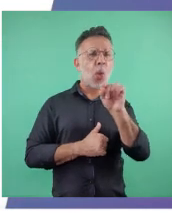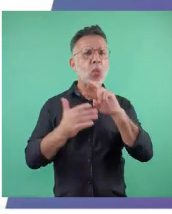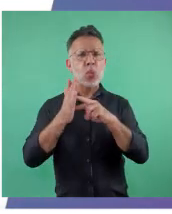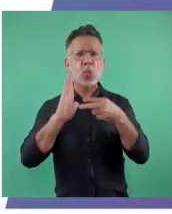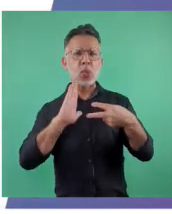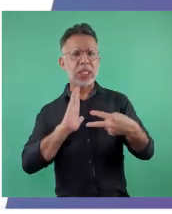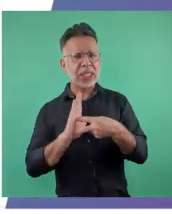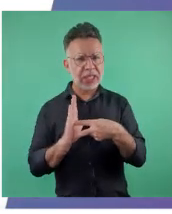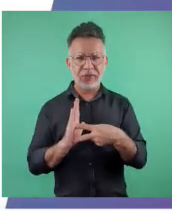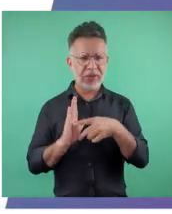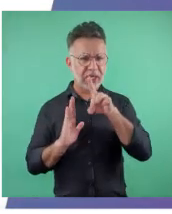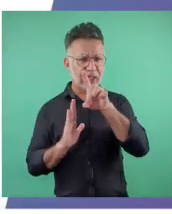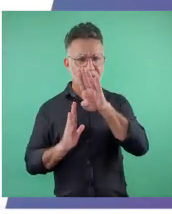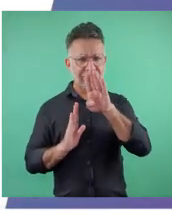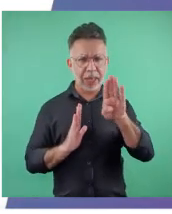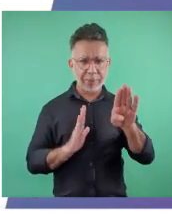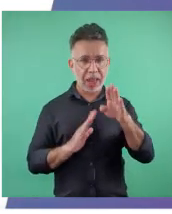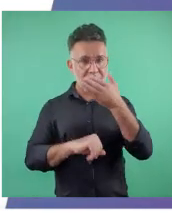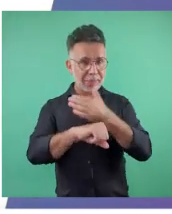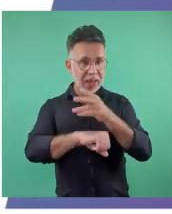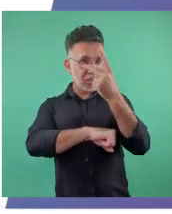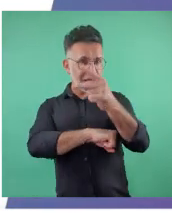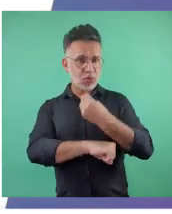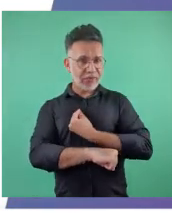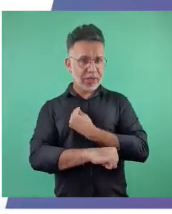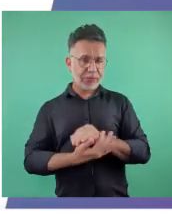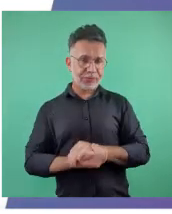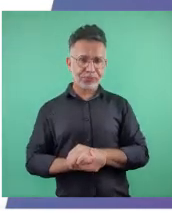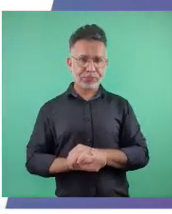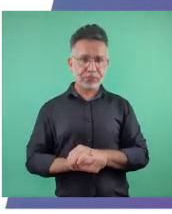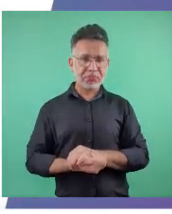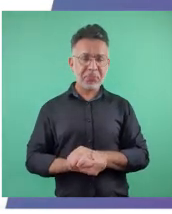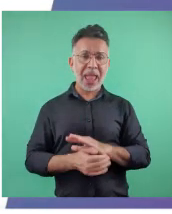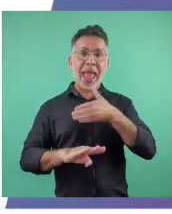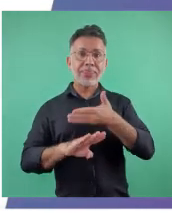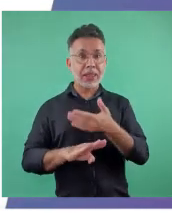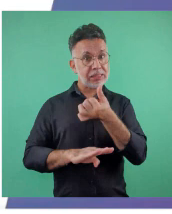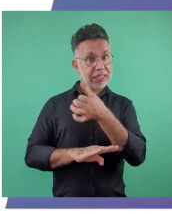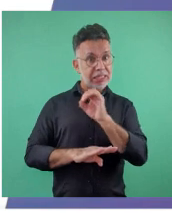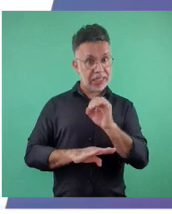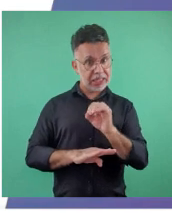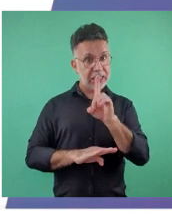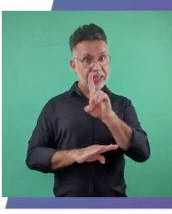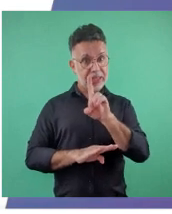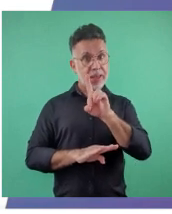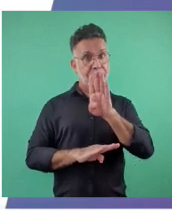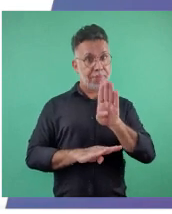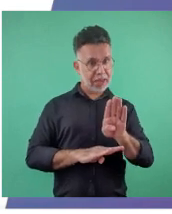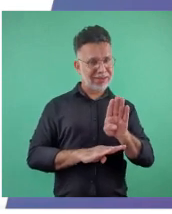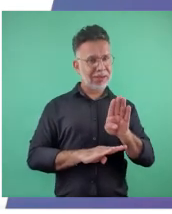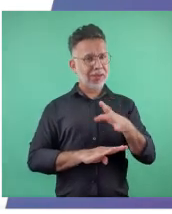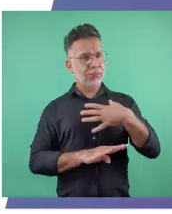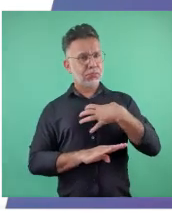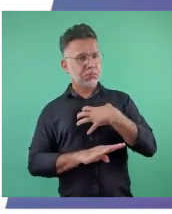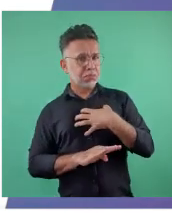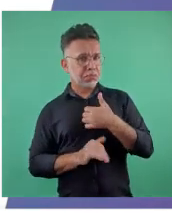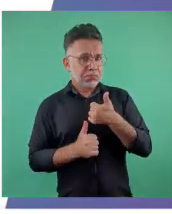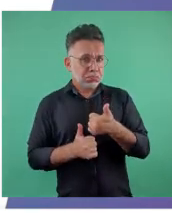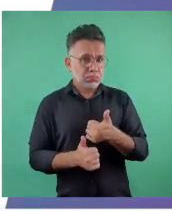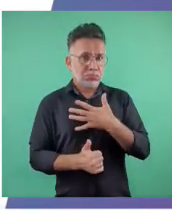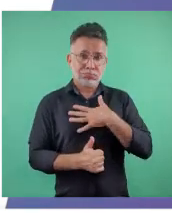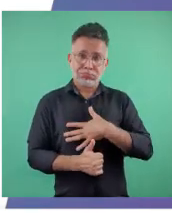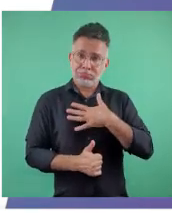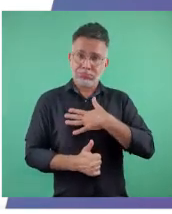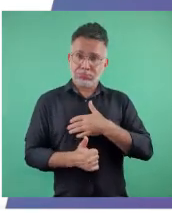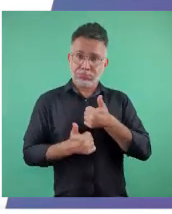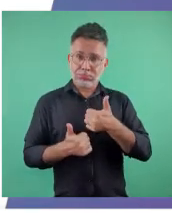que realmente isso significa na prática na sua vida? Até 60 dB, nós estamos falando de um conforto acústico,